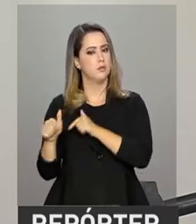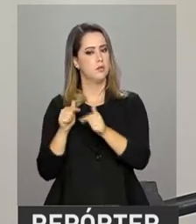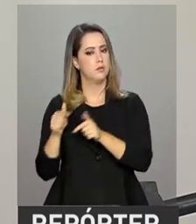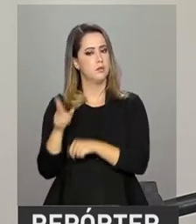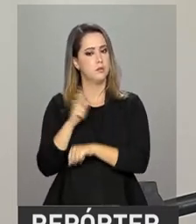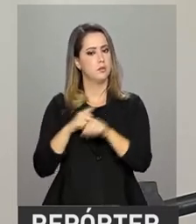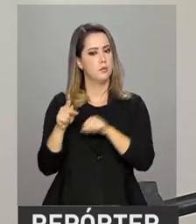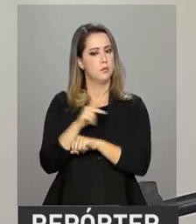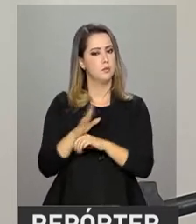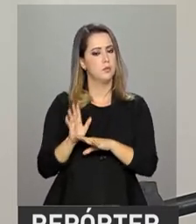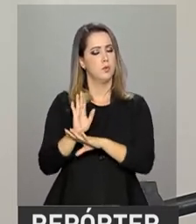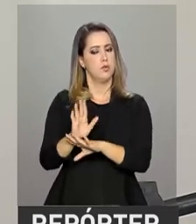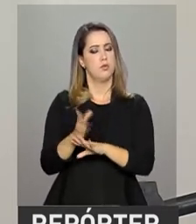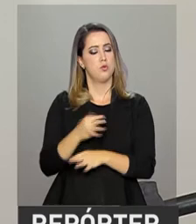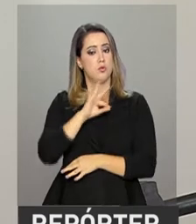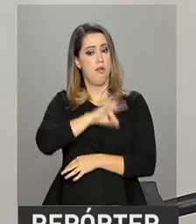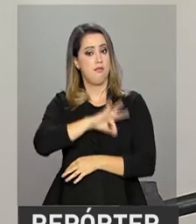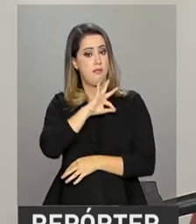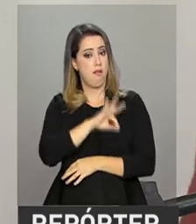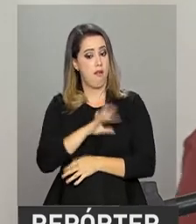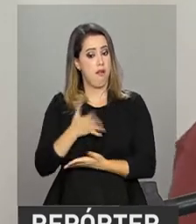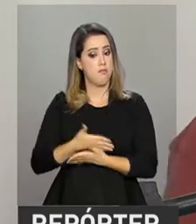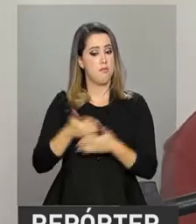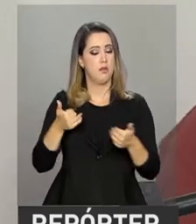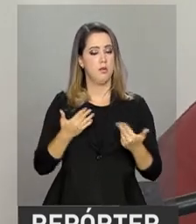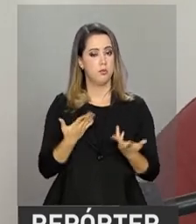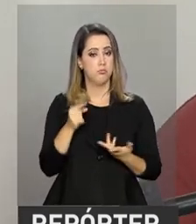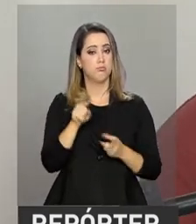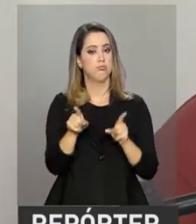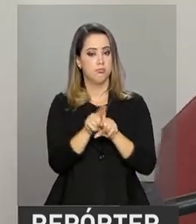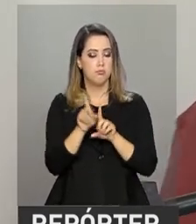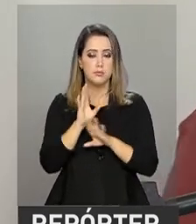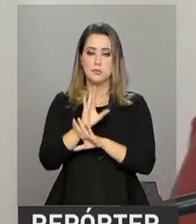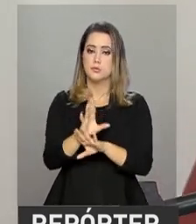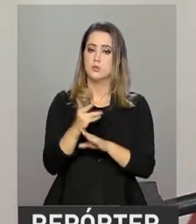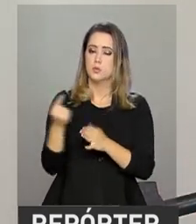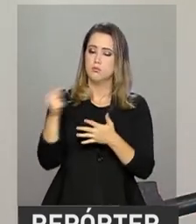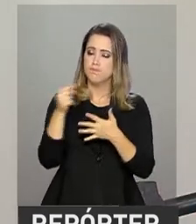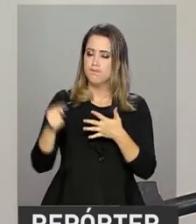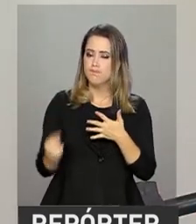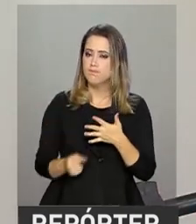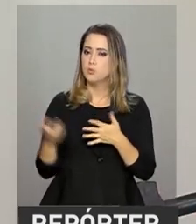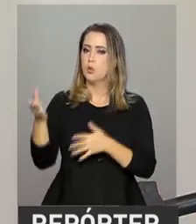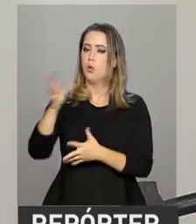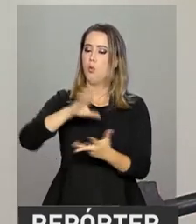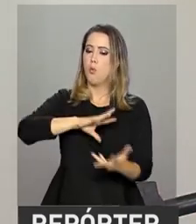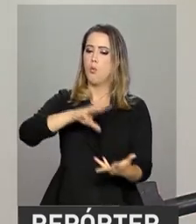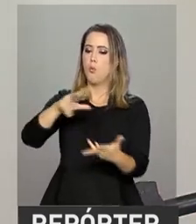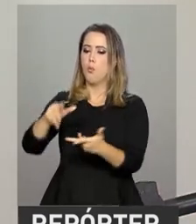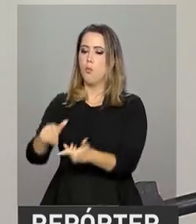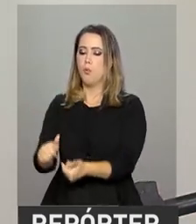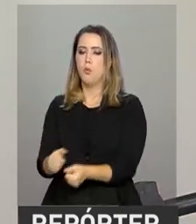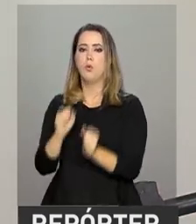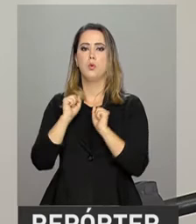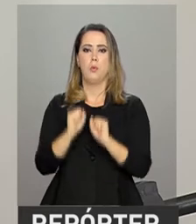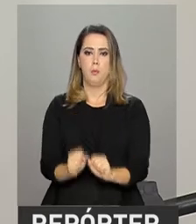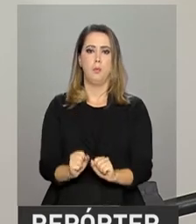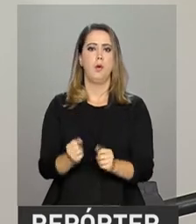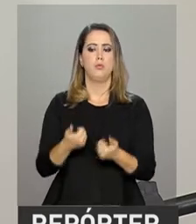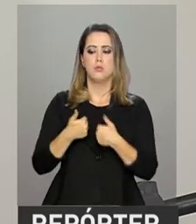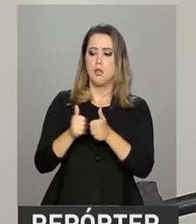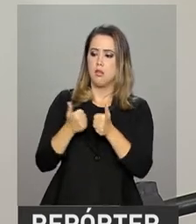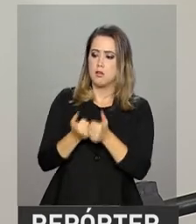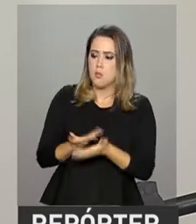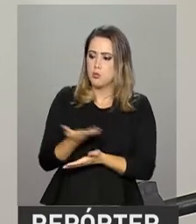no país, na geração de renda no país, mas também de colaborar para que, entre outras coisas, o mundo possa se alimentar, porque